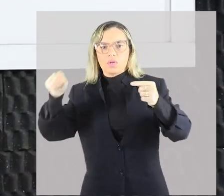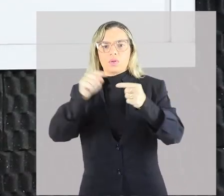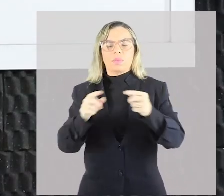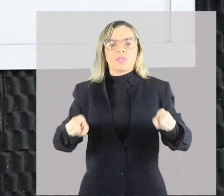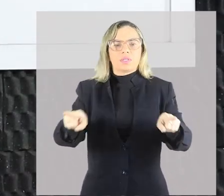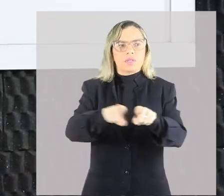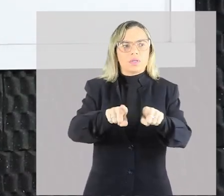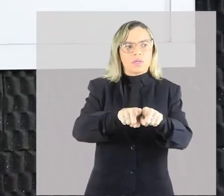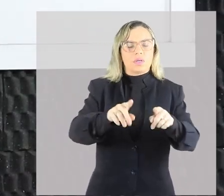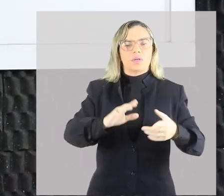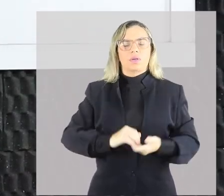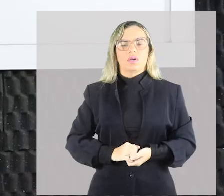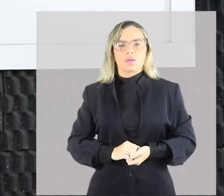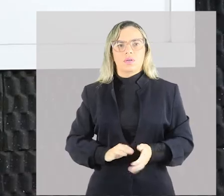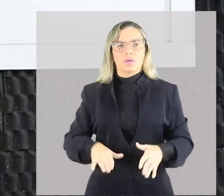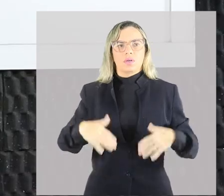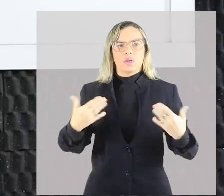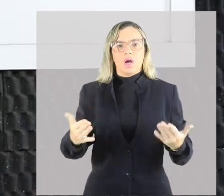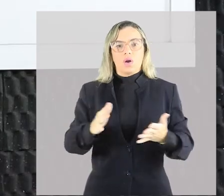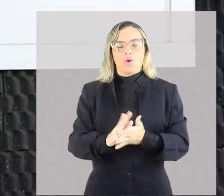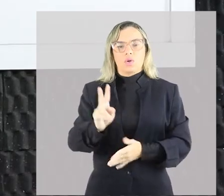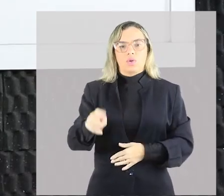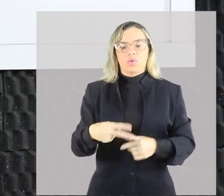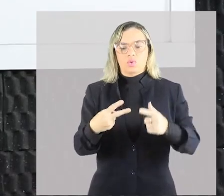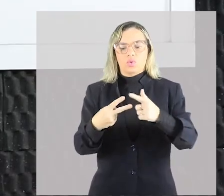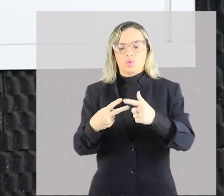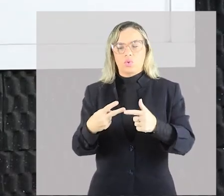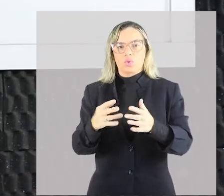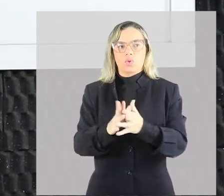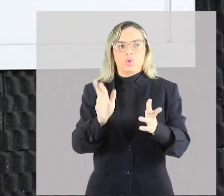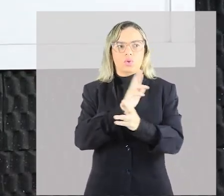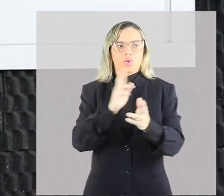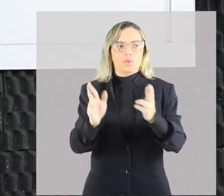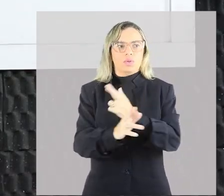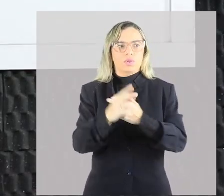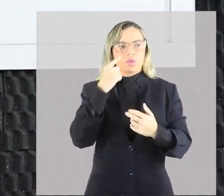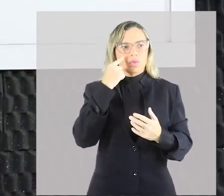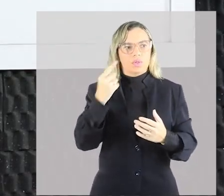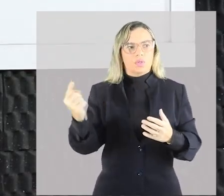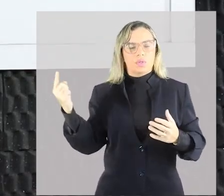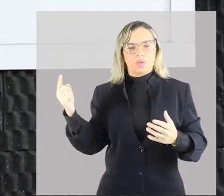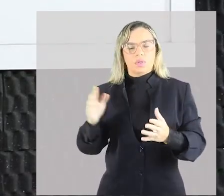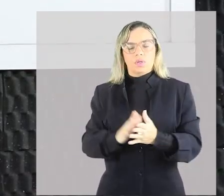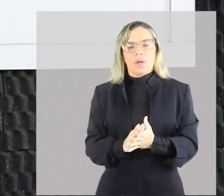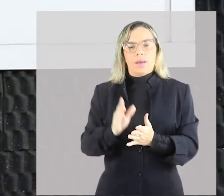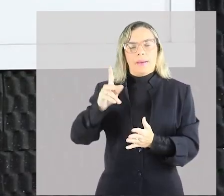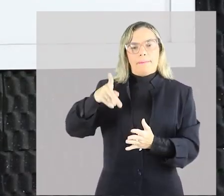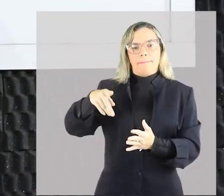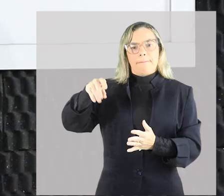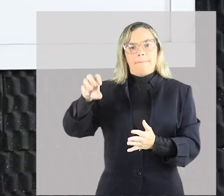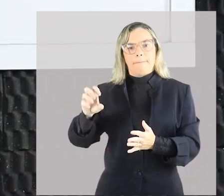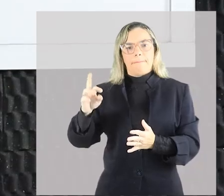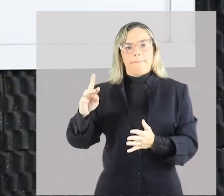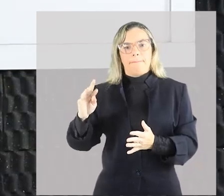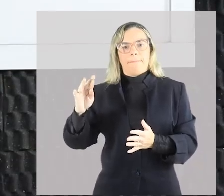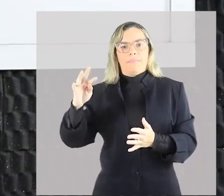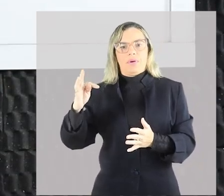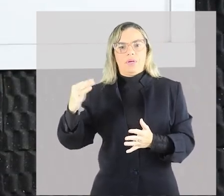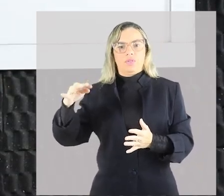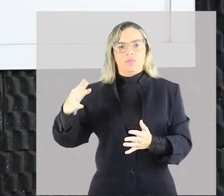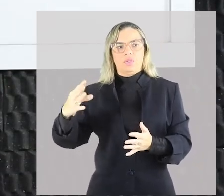estudar duas relações importantes, que é a relação de pertinência, né? E a relação